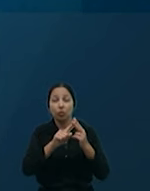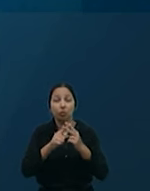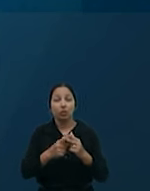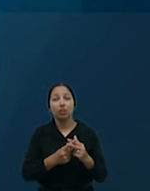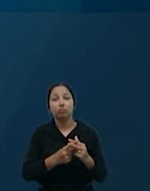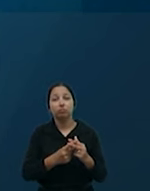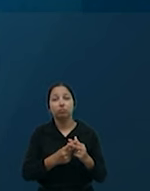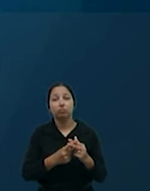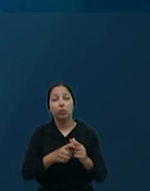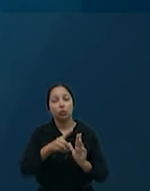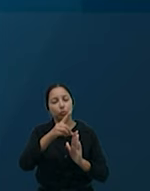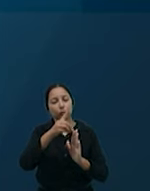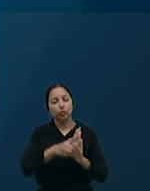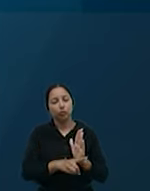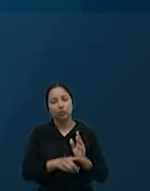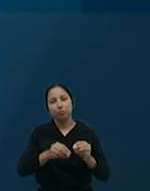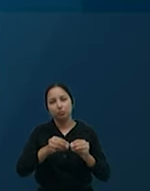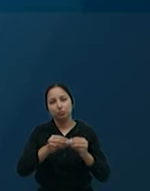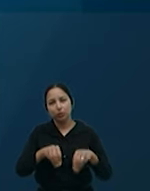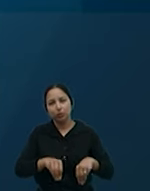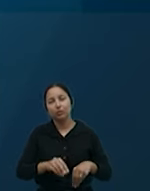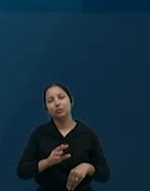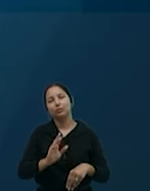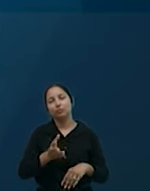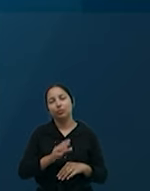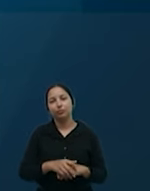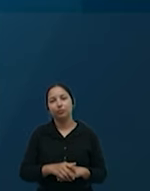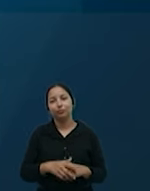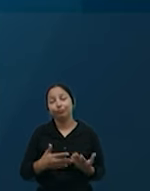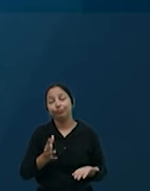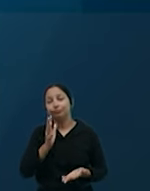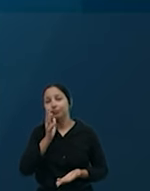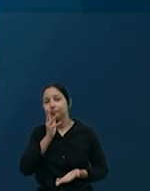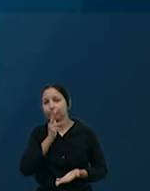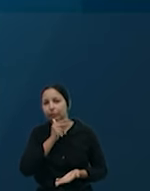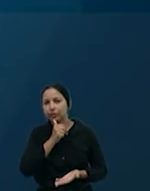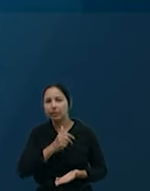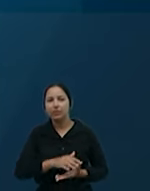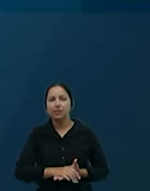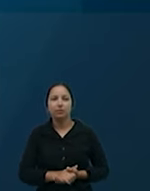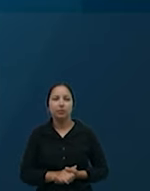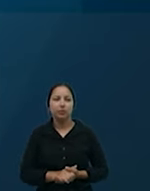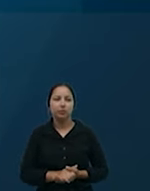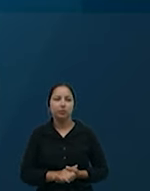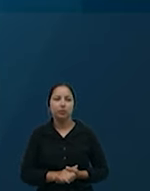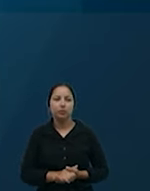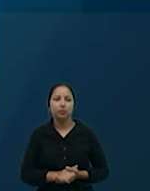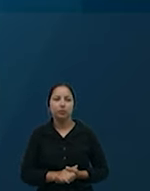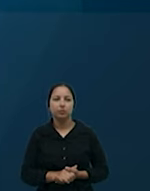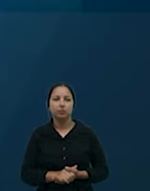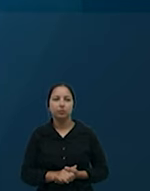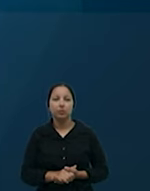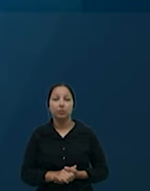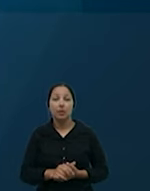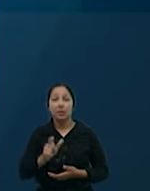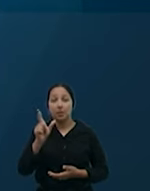demora, ou por essa demora, o anistiado, o perseguido político, ele não pode